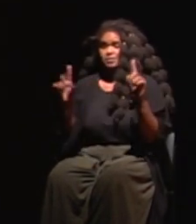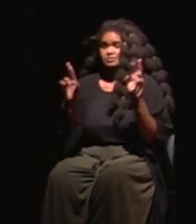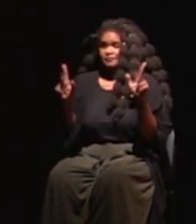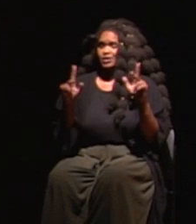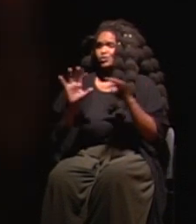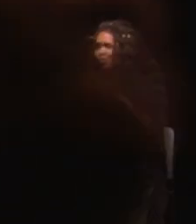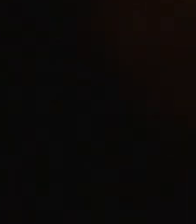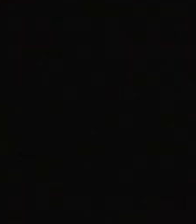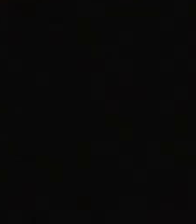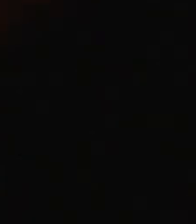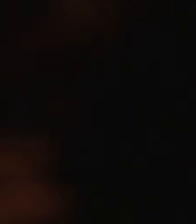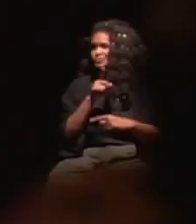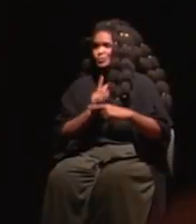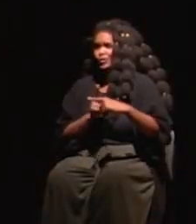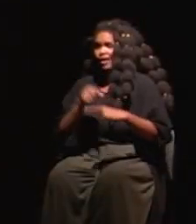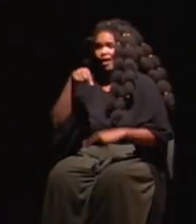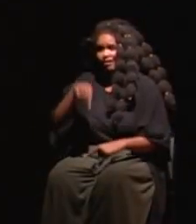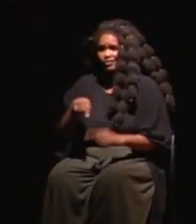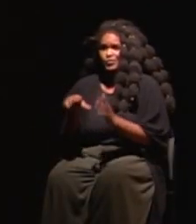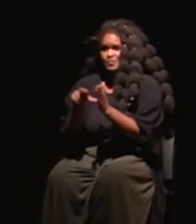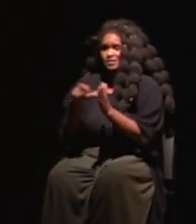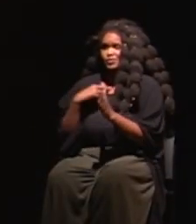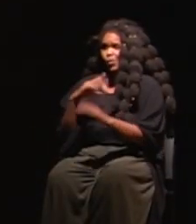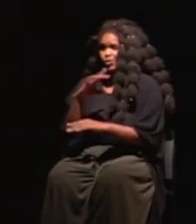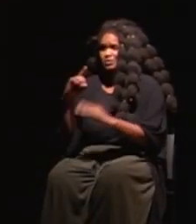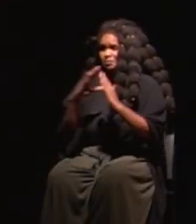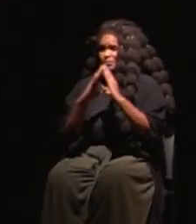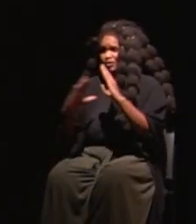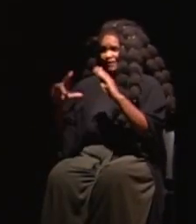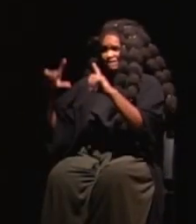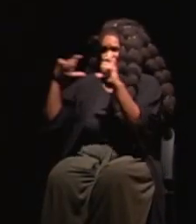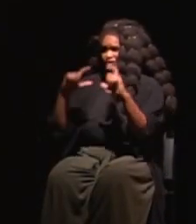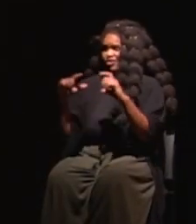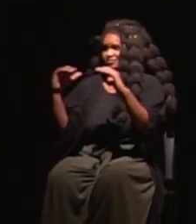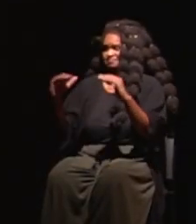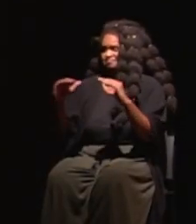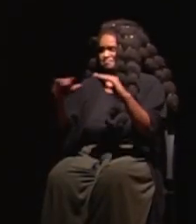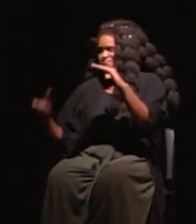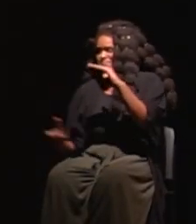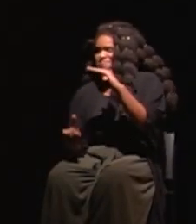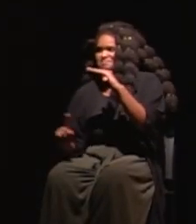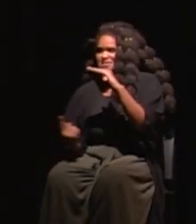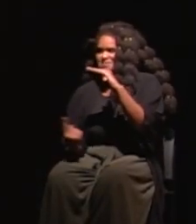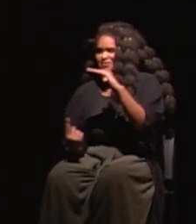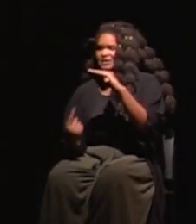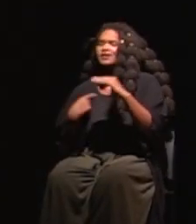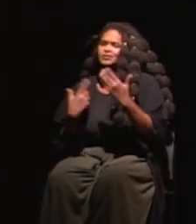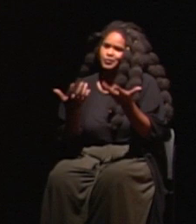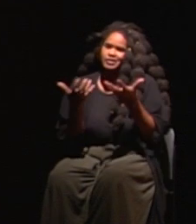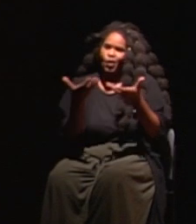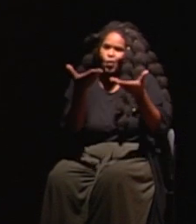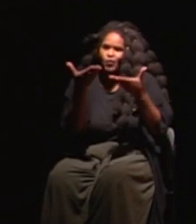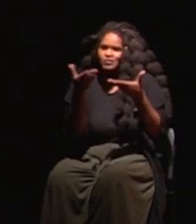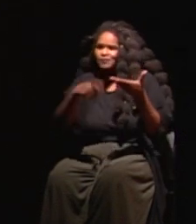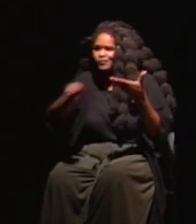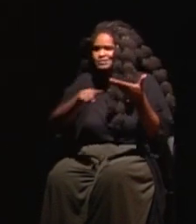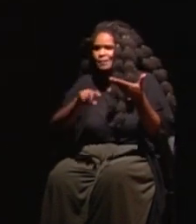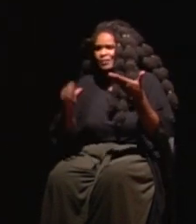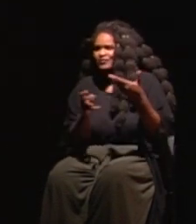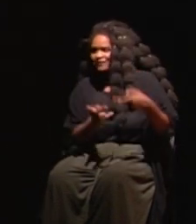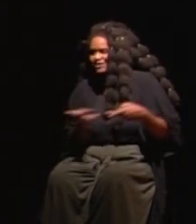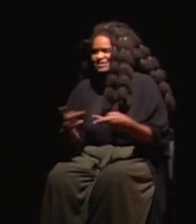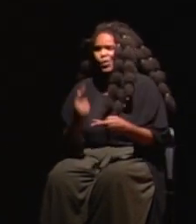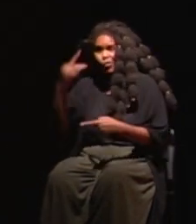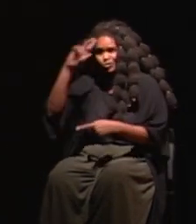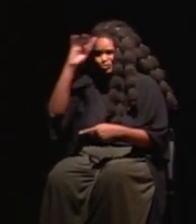com exposições, eu coordeno a biblioteca de fotografia que a gente tem aqui no primeiro andar, e desde já convido todos a visitarem outro